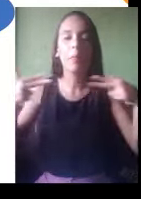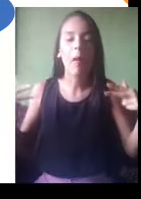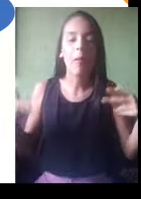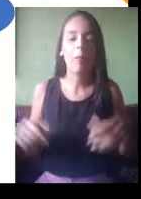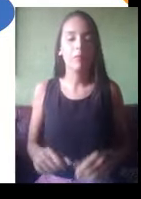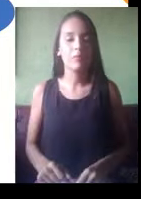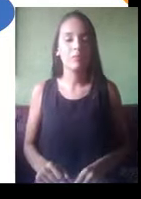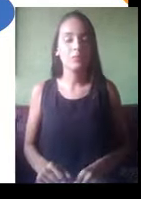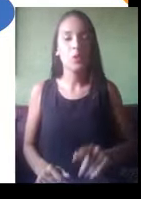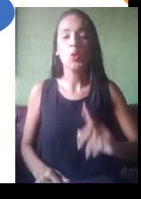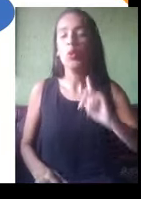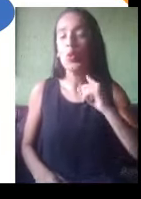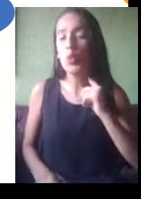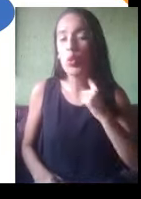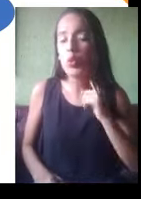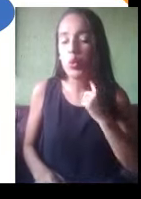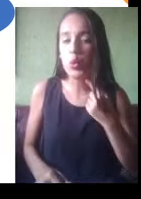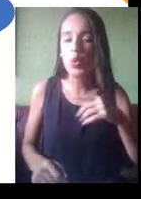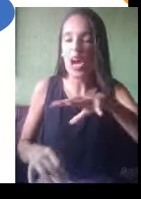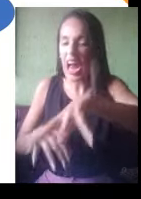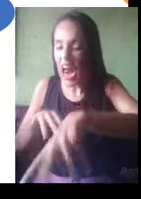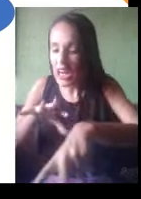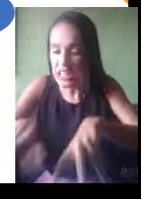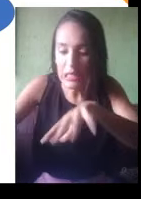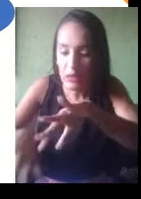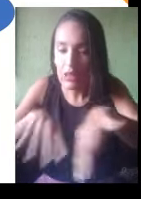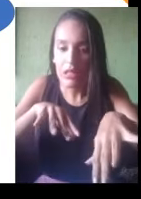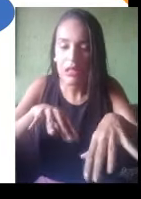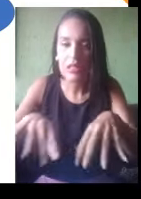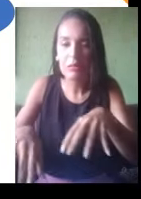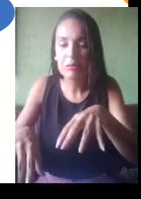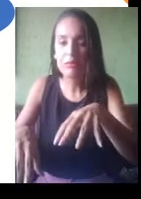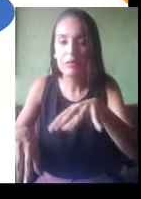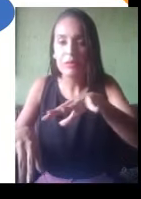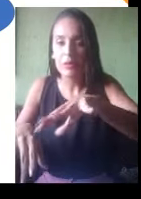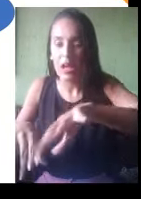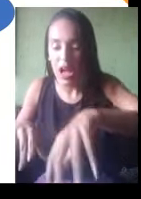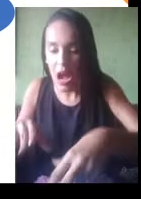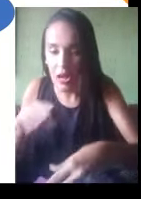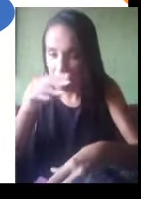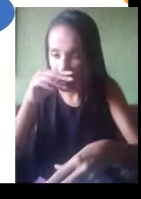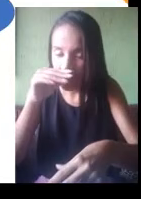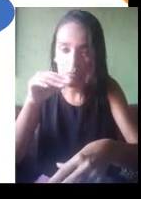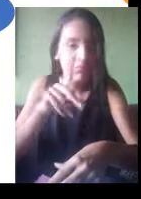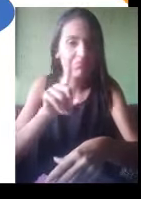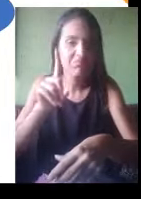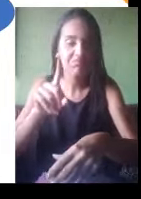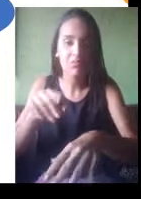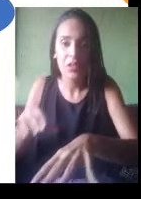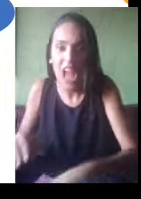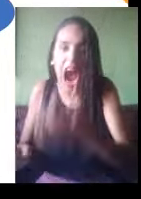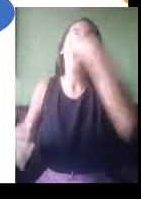pátio, catando comida entre os detritos. Quando achava alguma coisa, não examinava nem